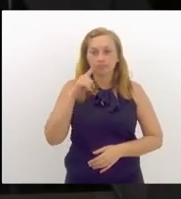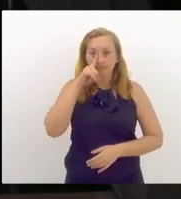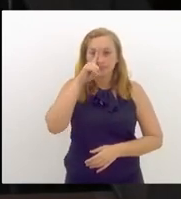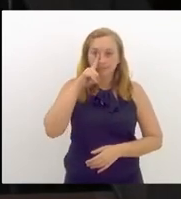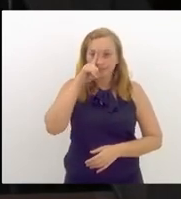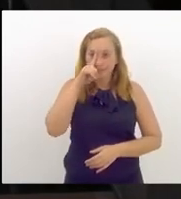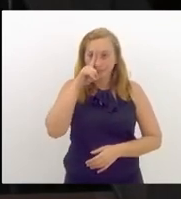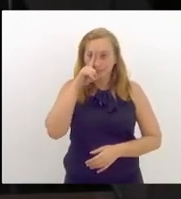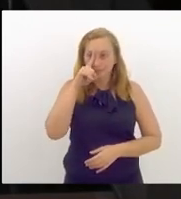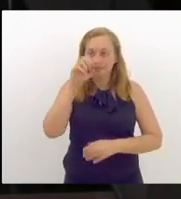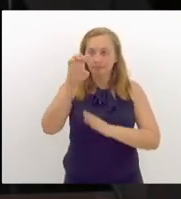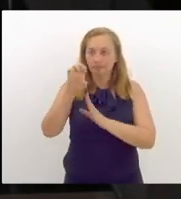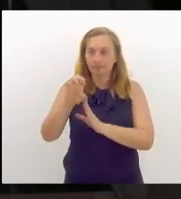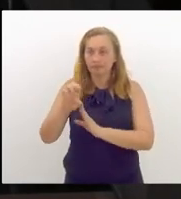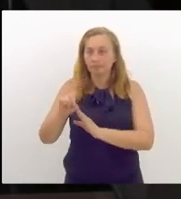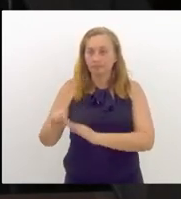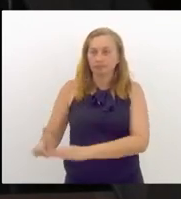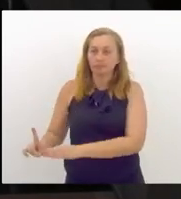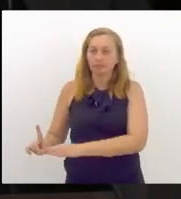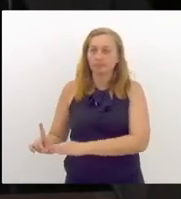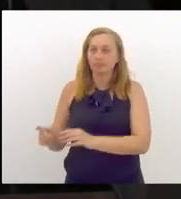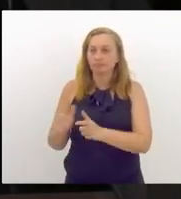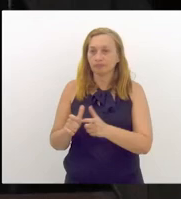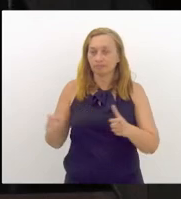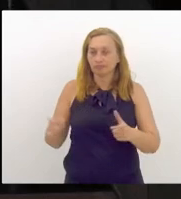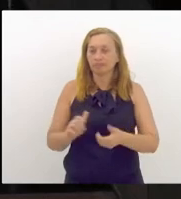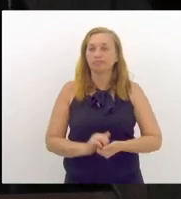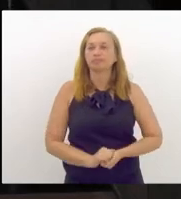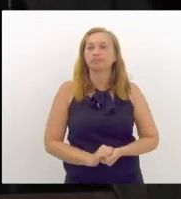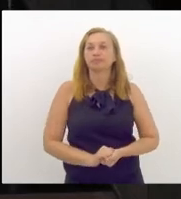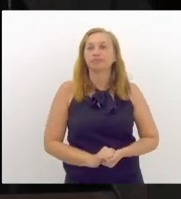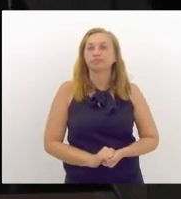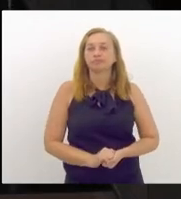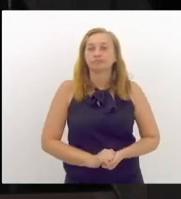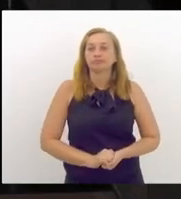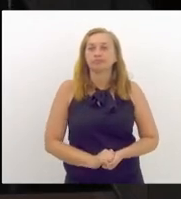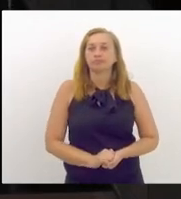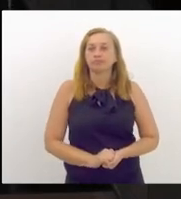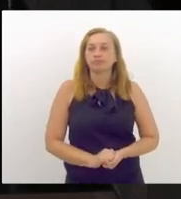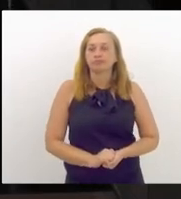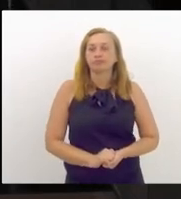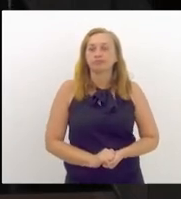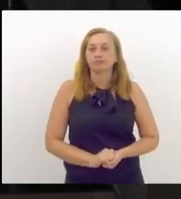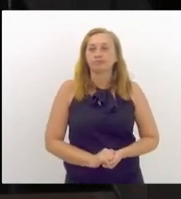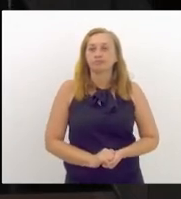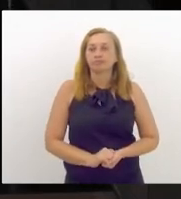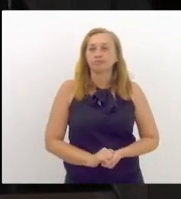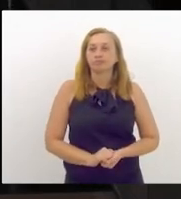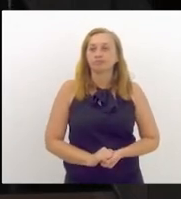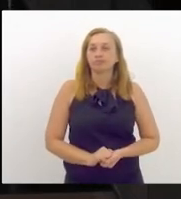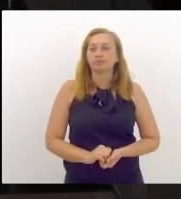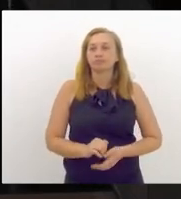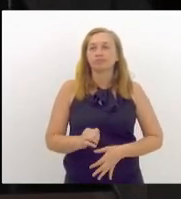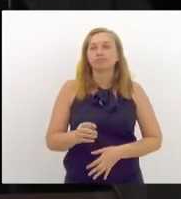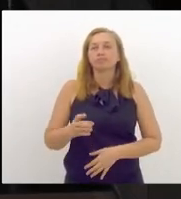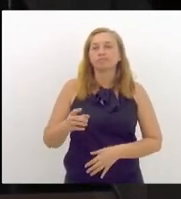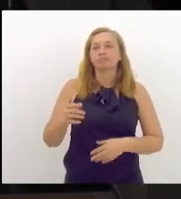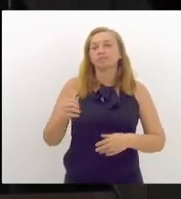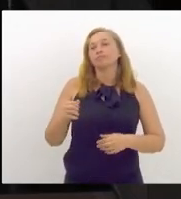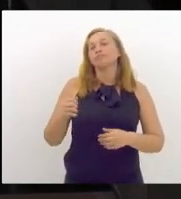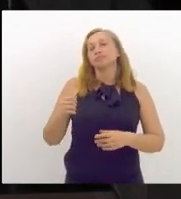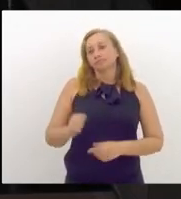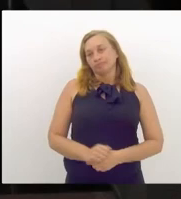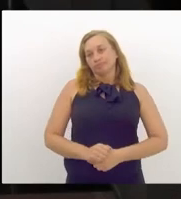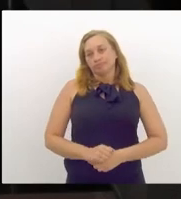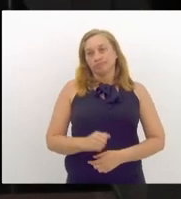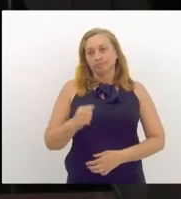extrema direita Inclusive a Extrema direita vai ocupar infelizmente esse Parlamento e Cláudio Castro que é da